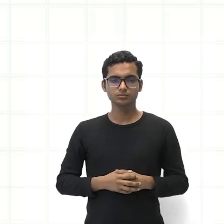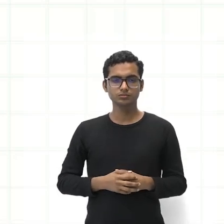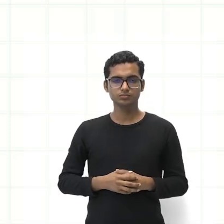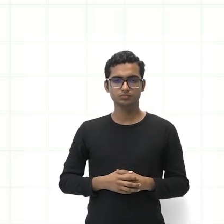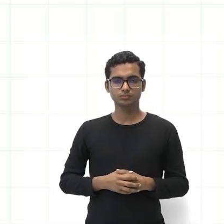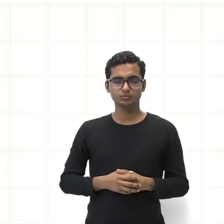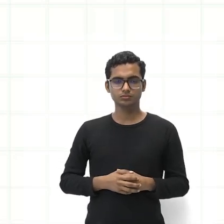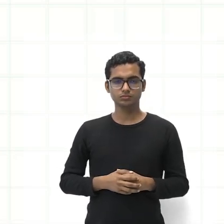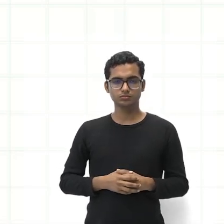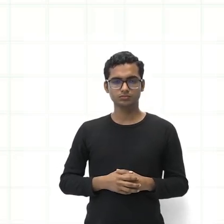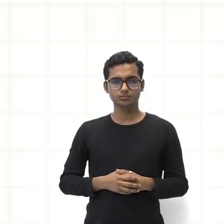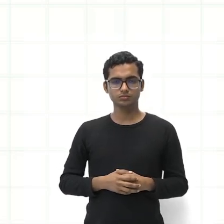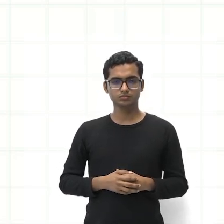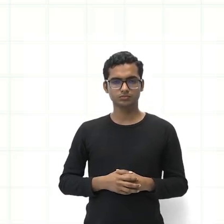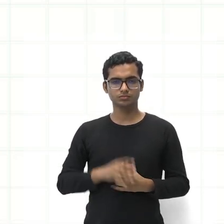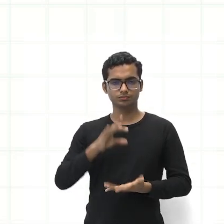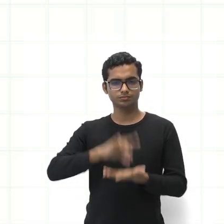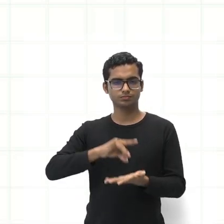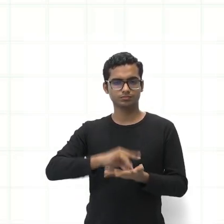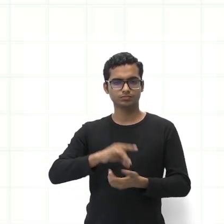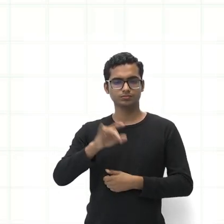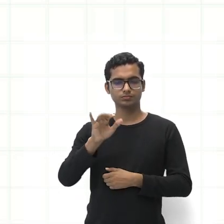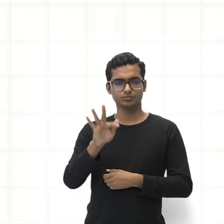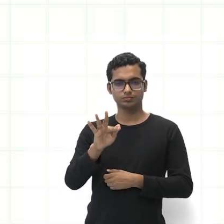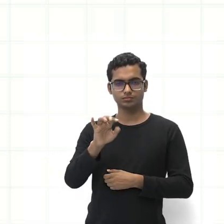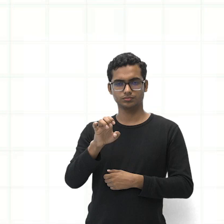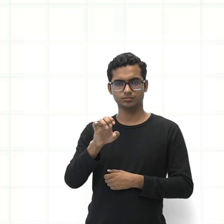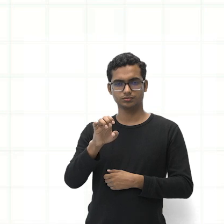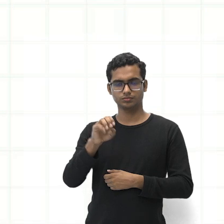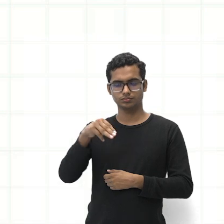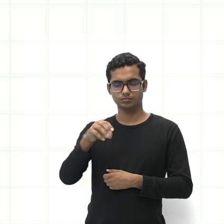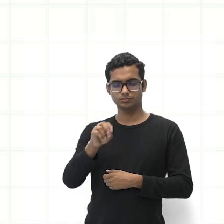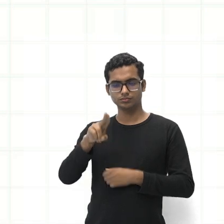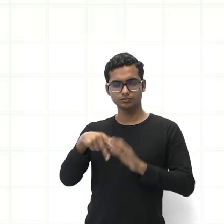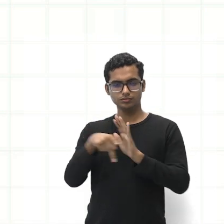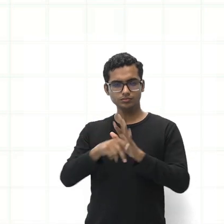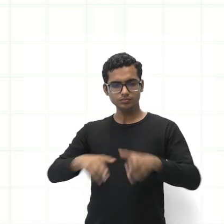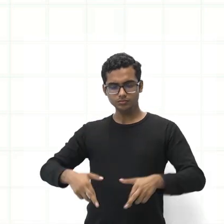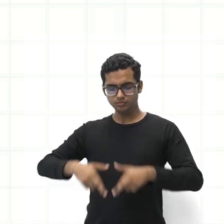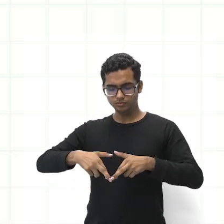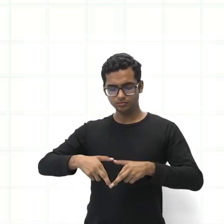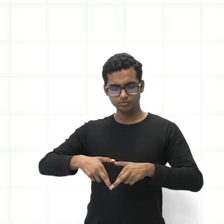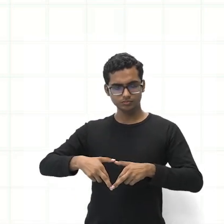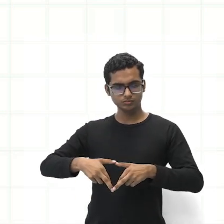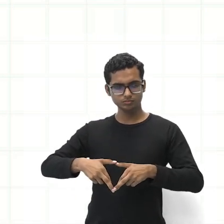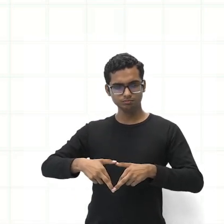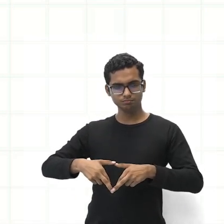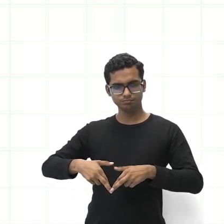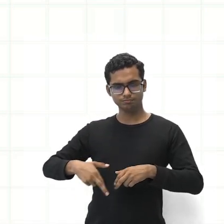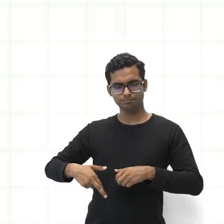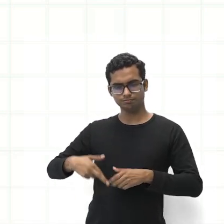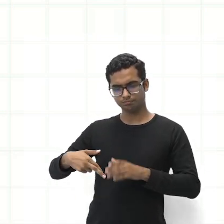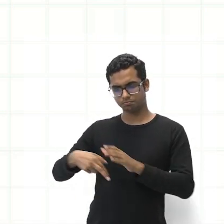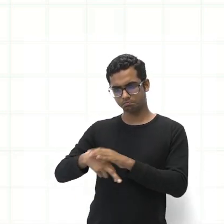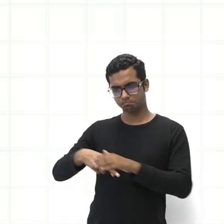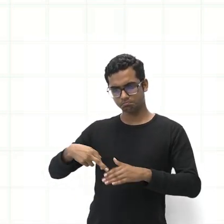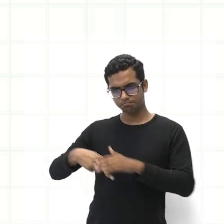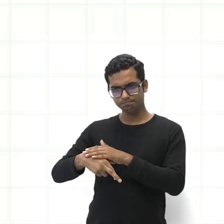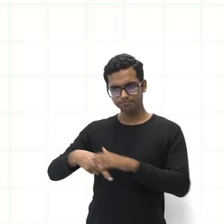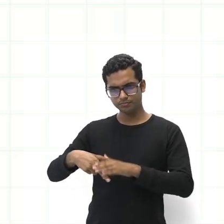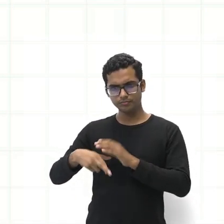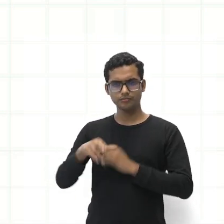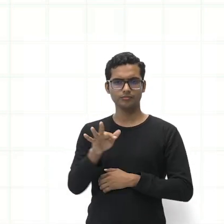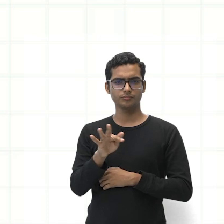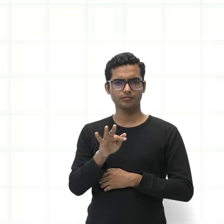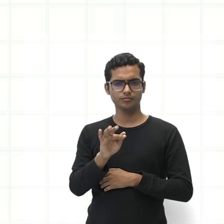vértebras. O nosso fêmur, aqui na região do quadril, observem aqui que a